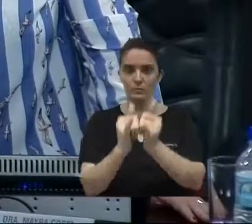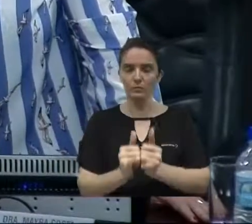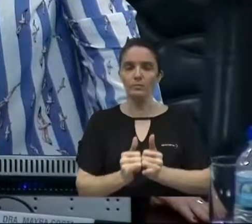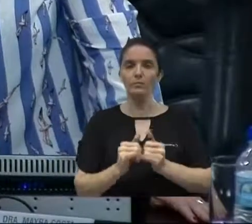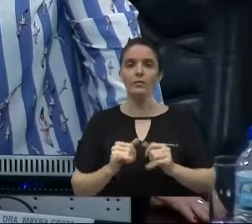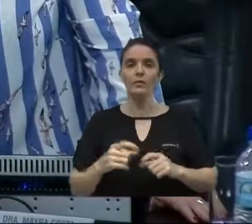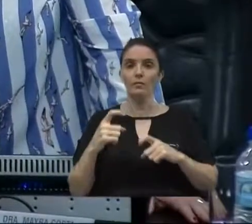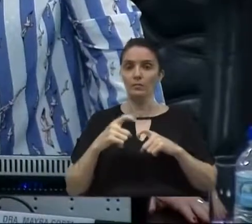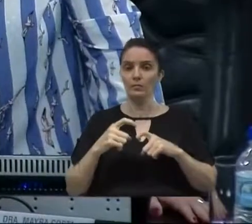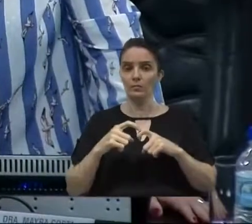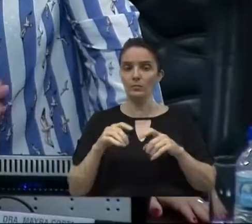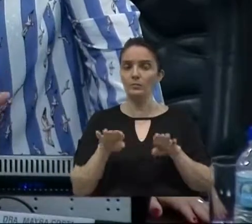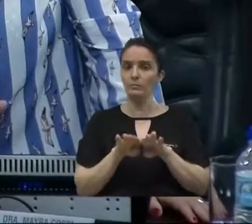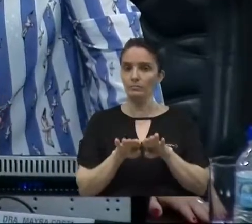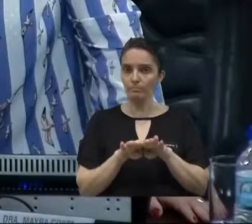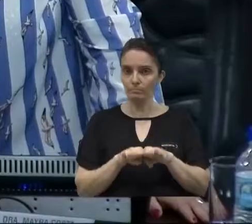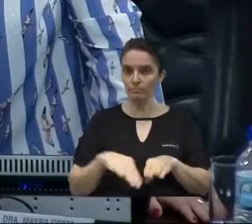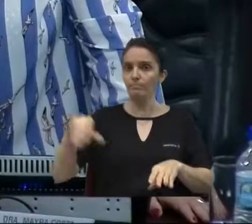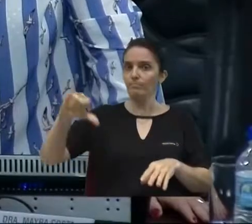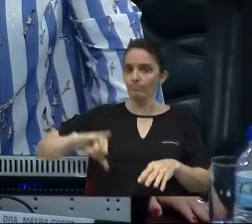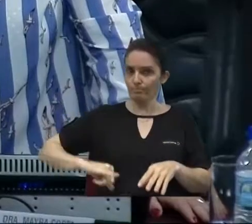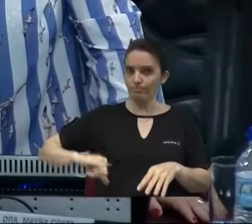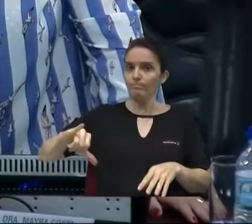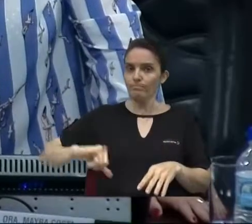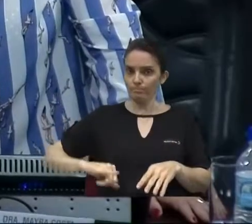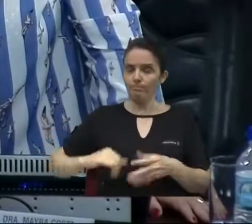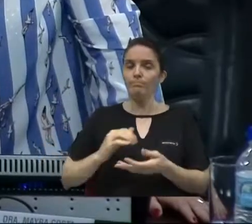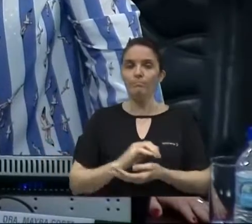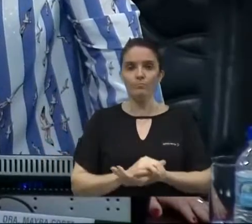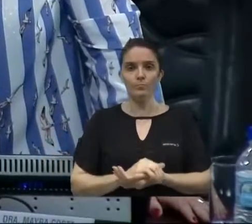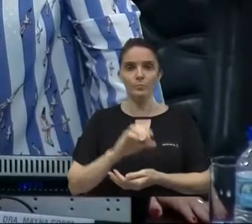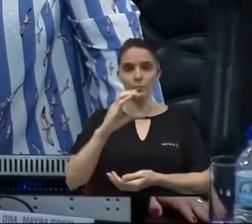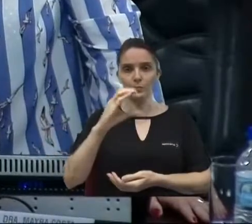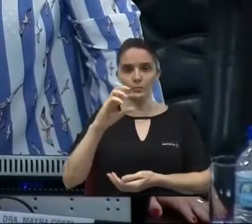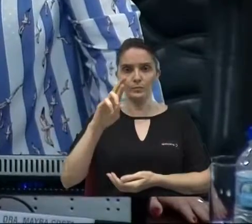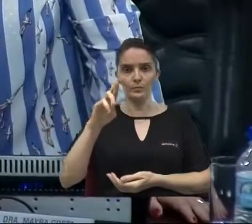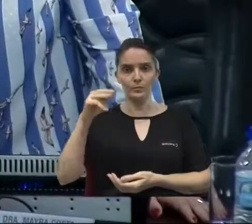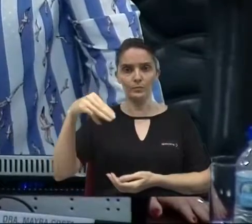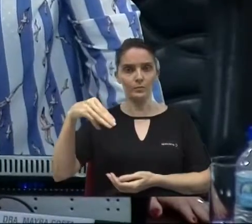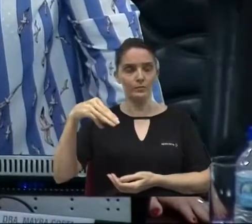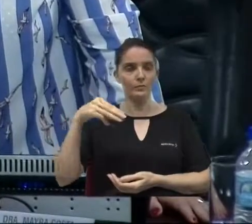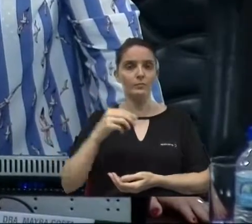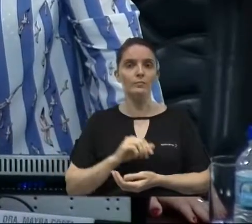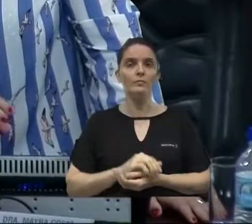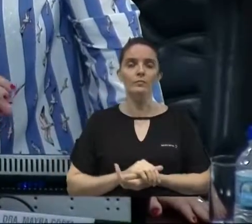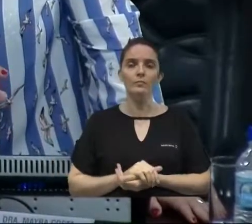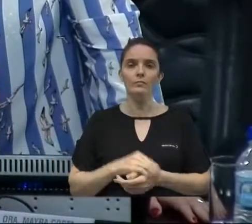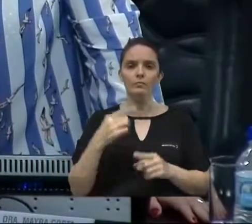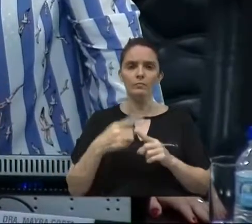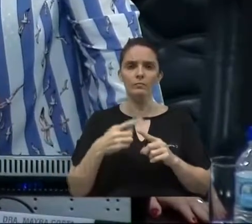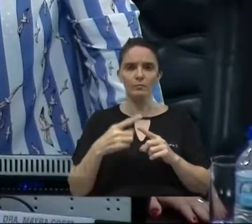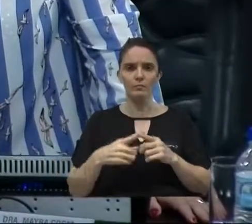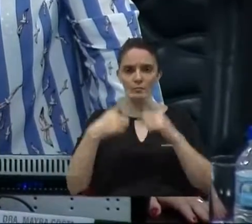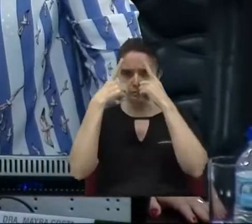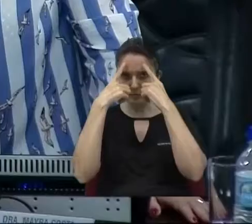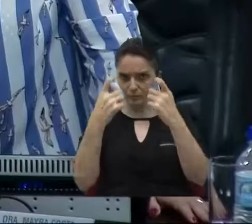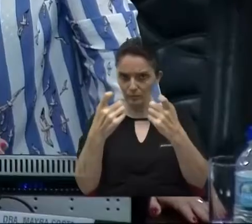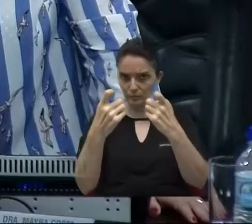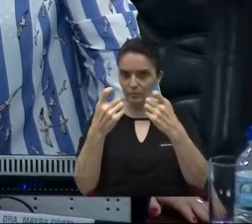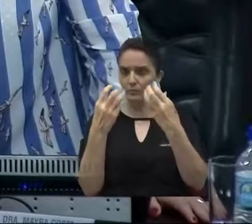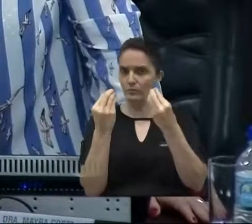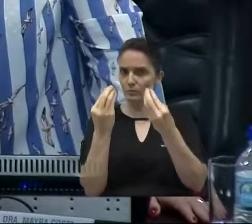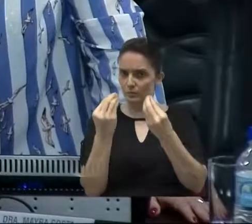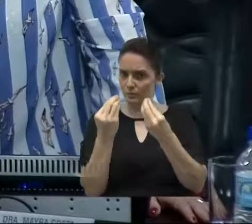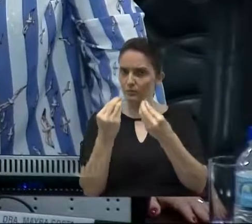nós também somos vítimas. Essa é uma campanha do CRM nessa questão dessa violência, quanto o profissional